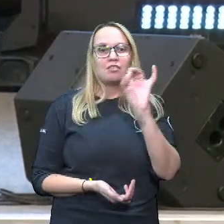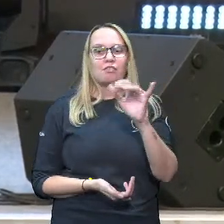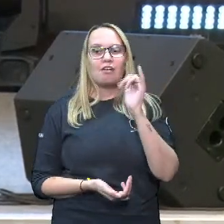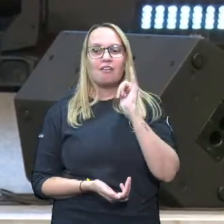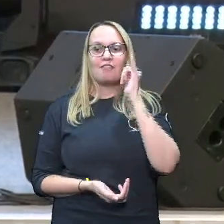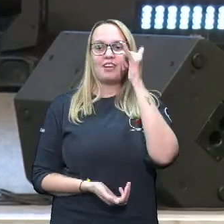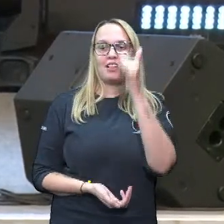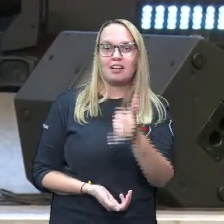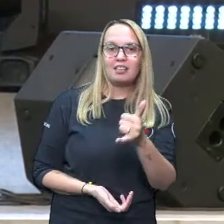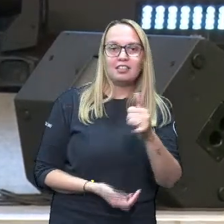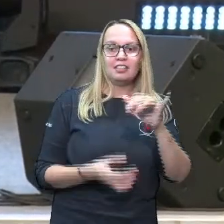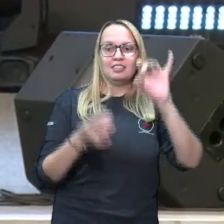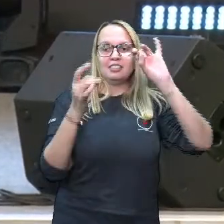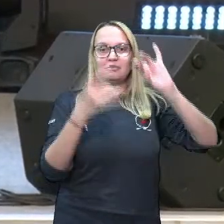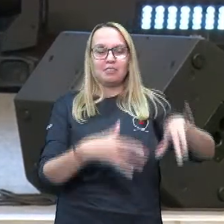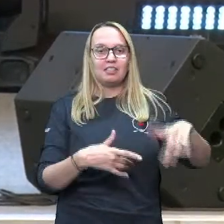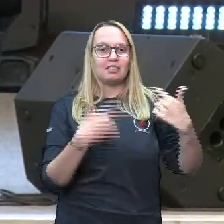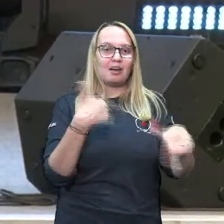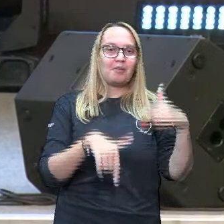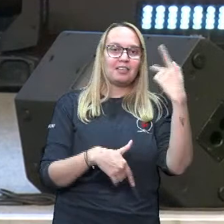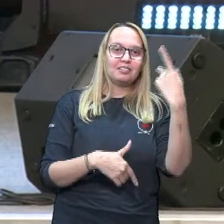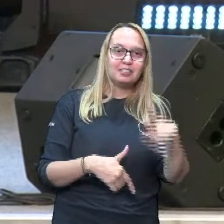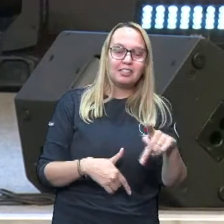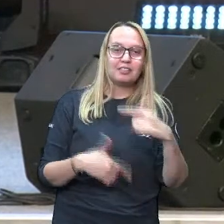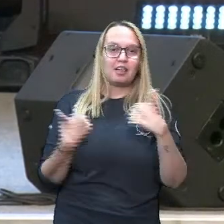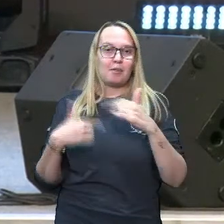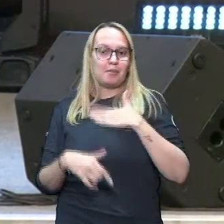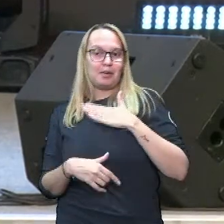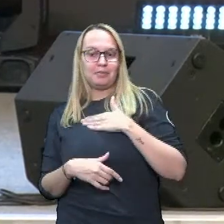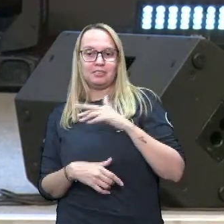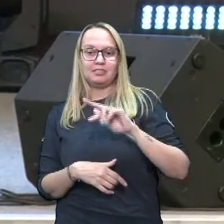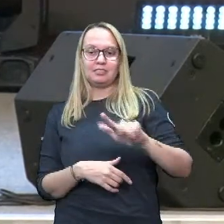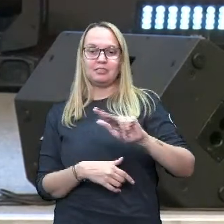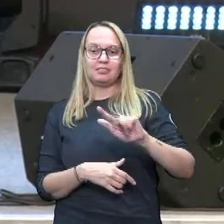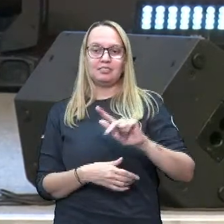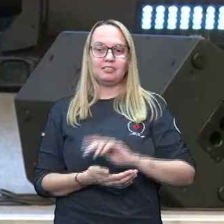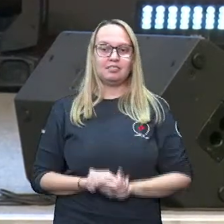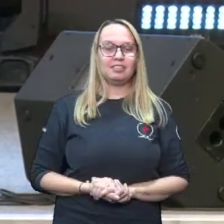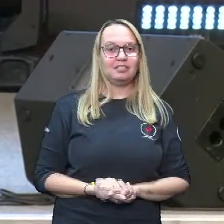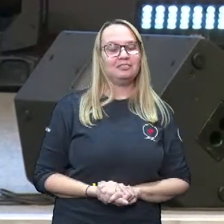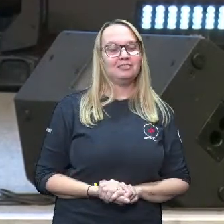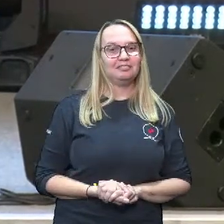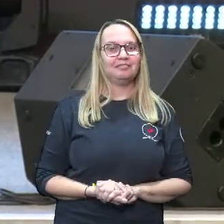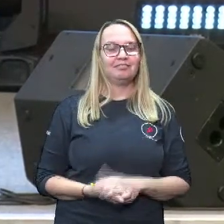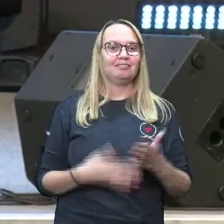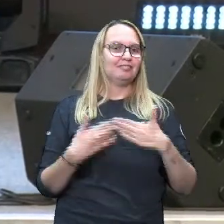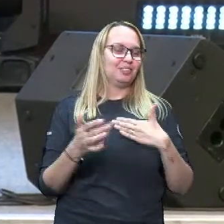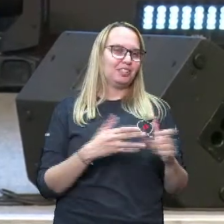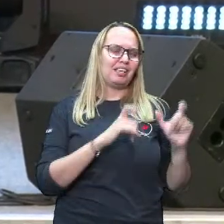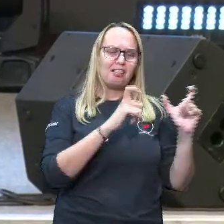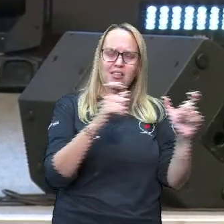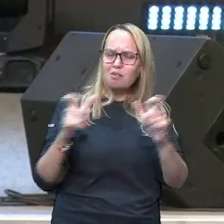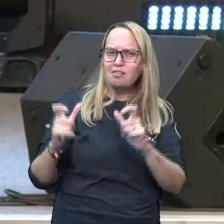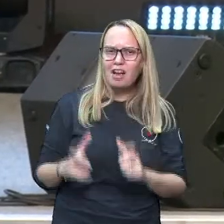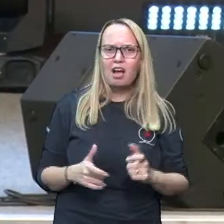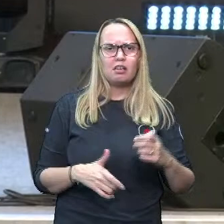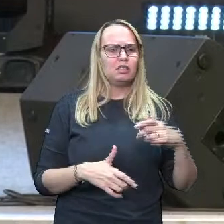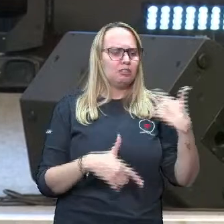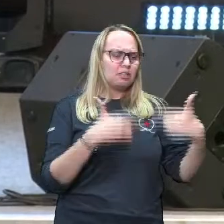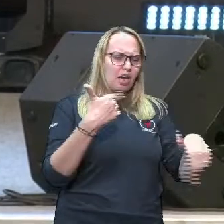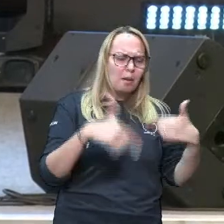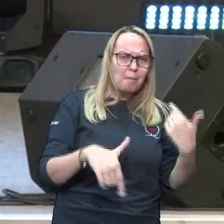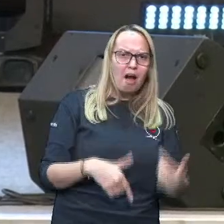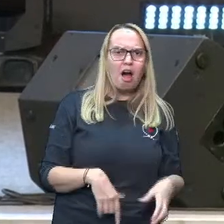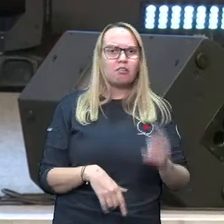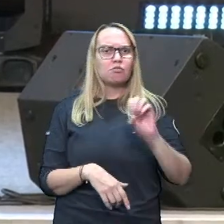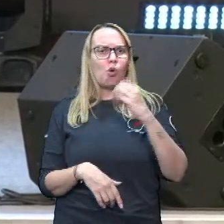largue seu emprego e venha trabalhar para mim. Mas com certeza Ele está dizendo, esteja onde estiver, seja no emprego ou fora